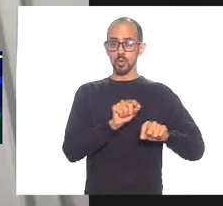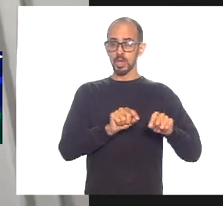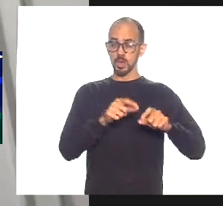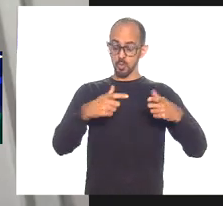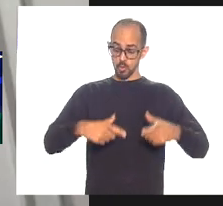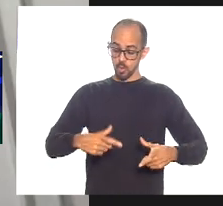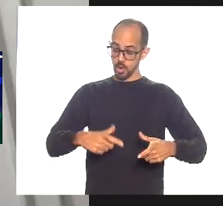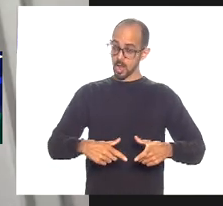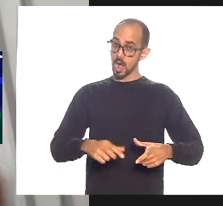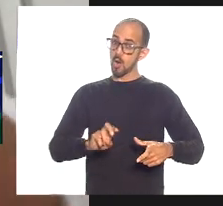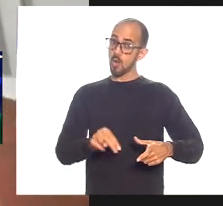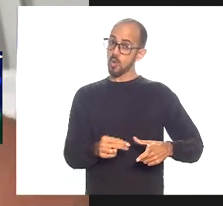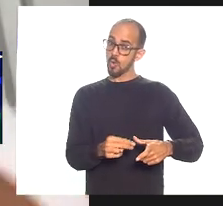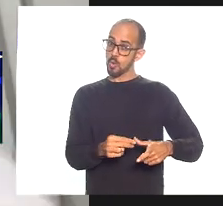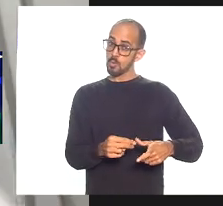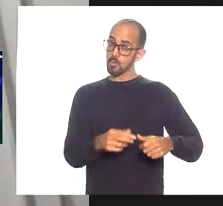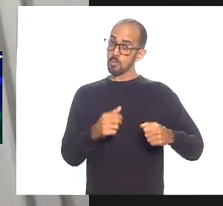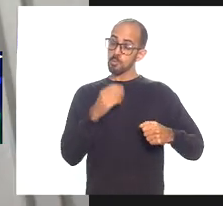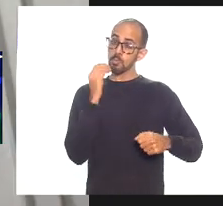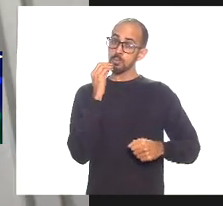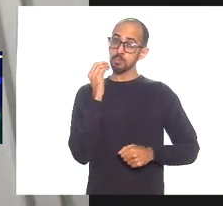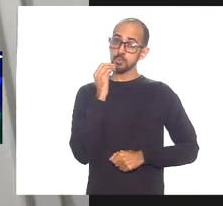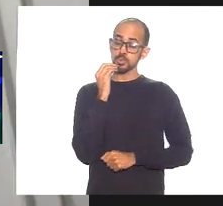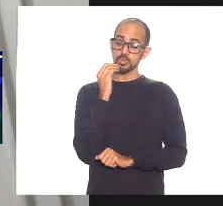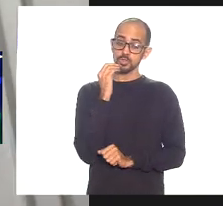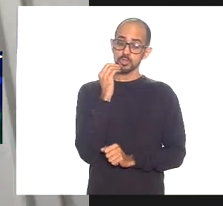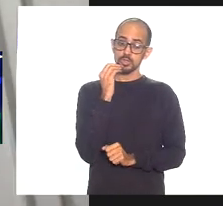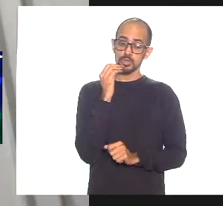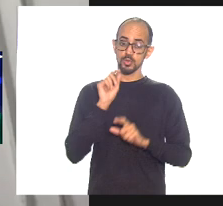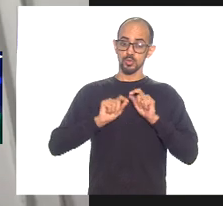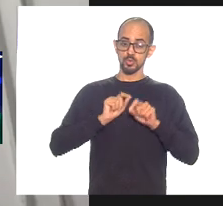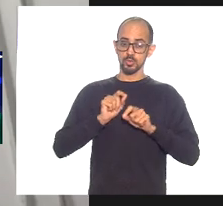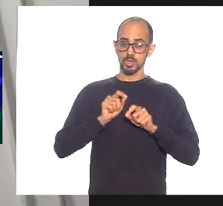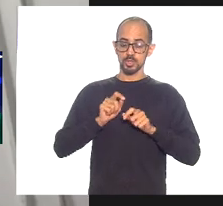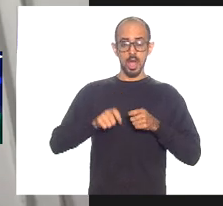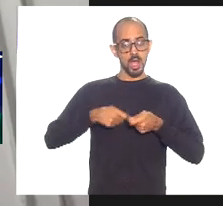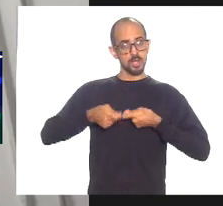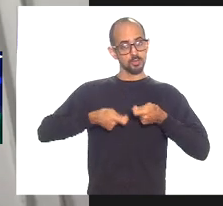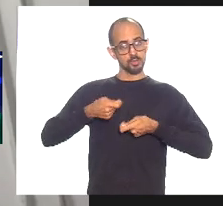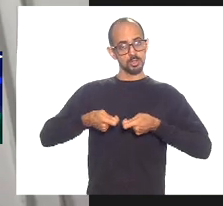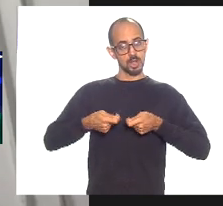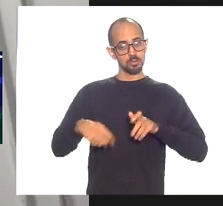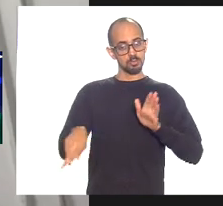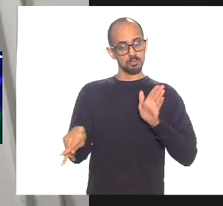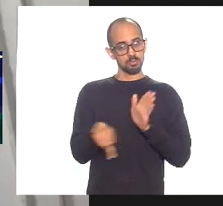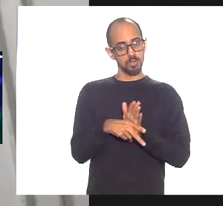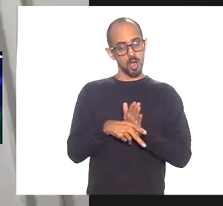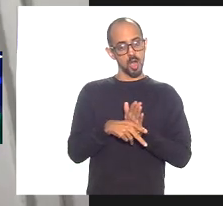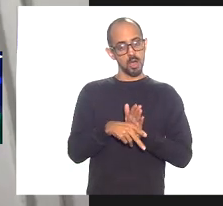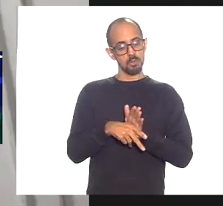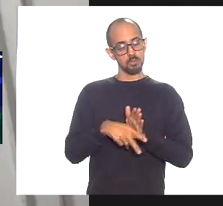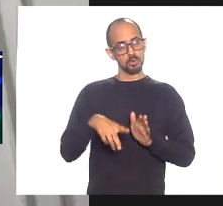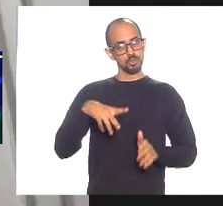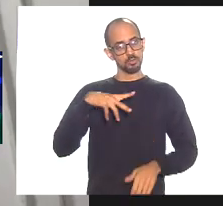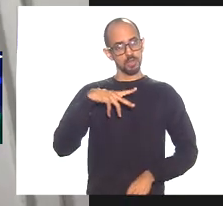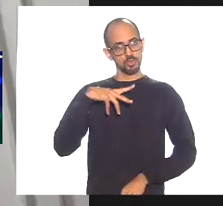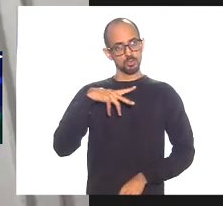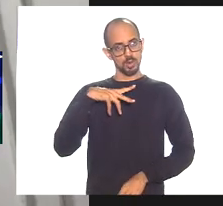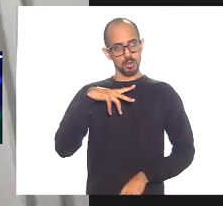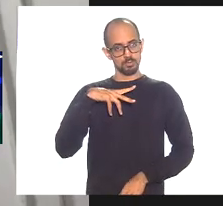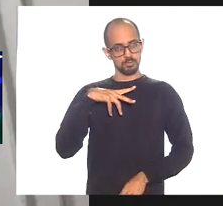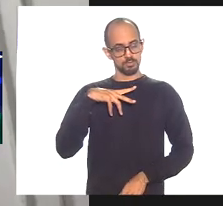ele ter não é conduzido para a gestão da iniciativa privada